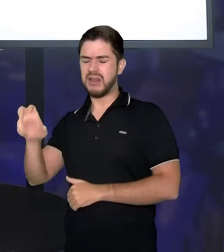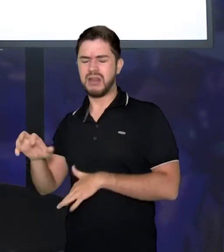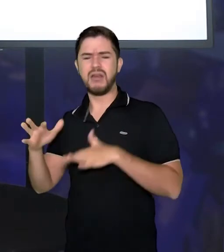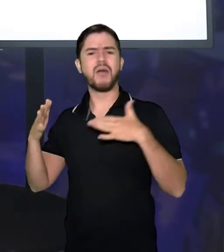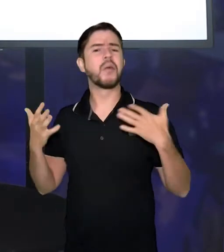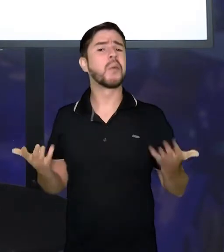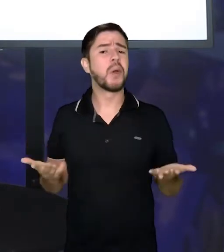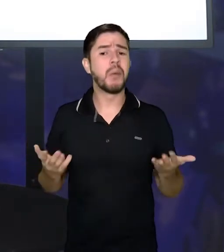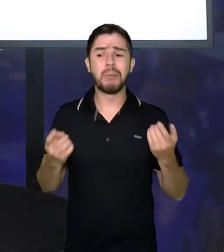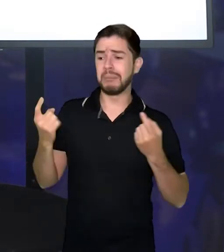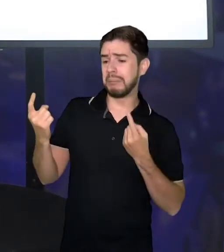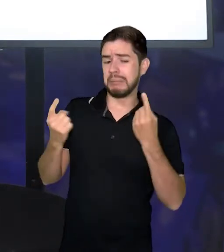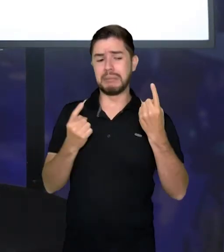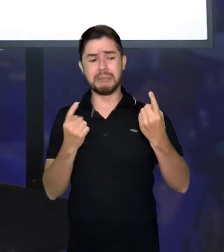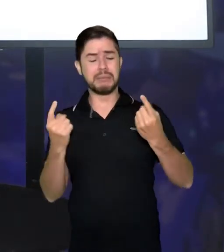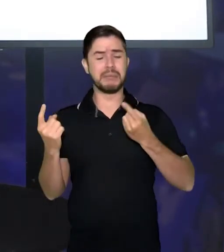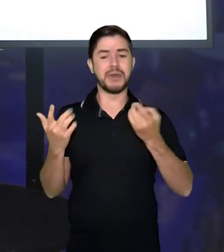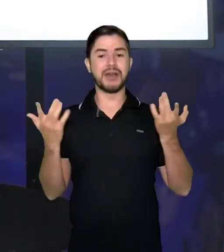Por quê?